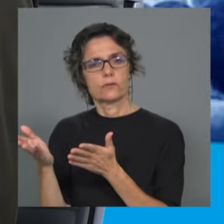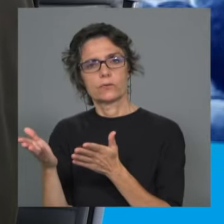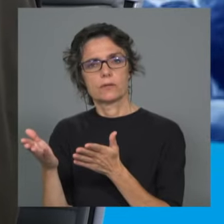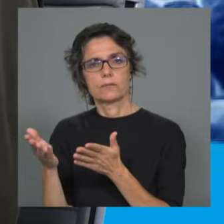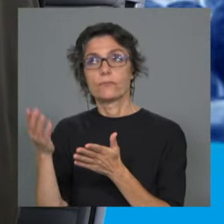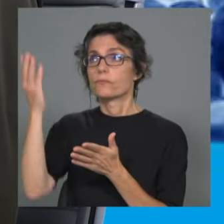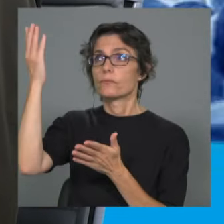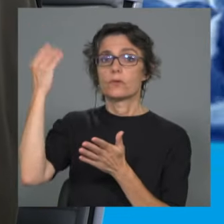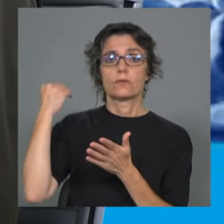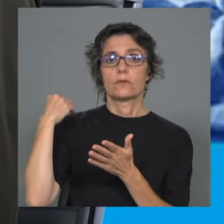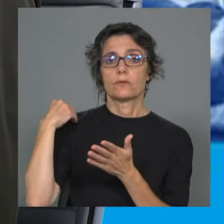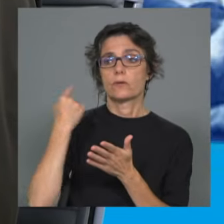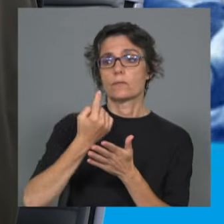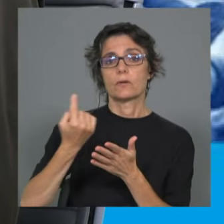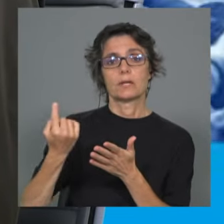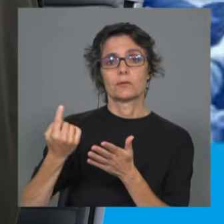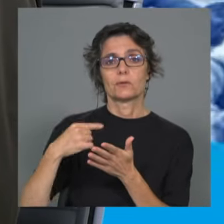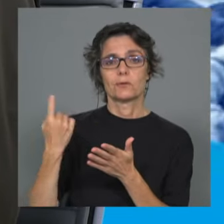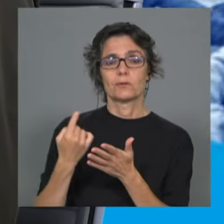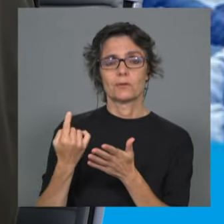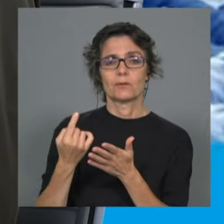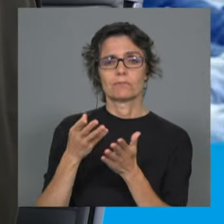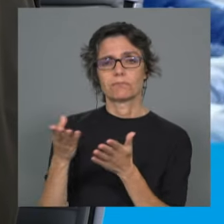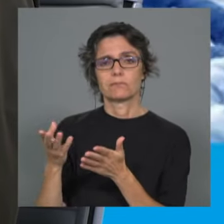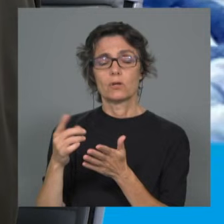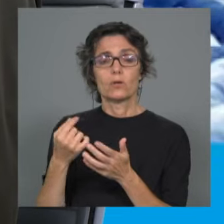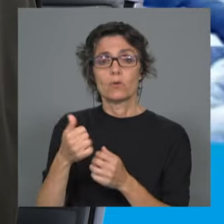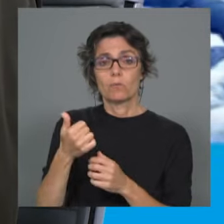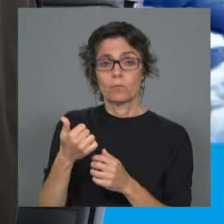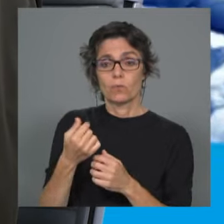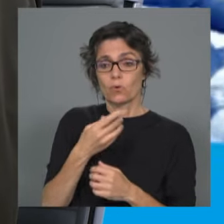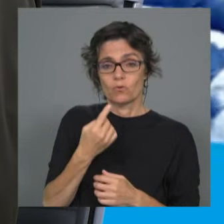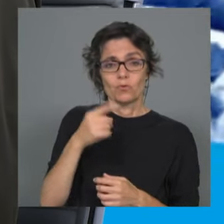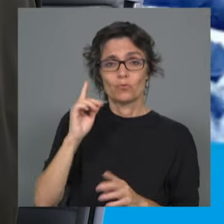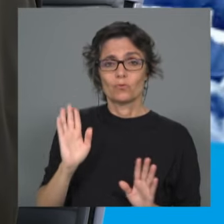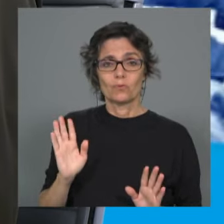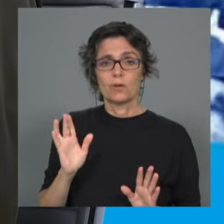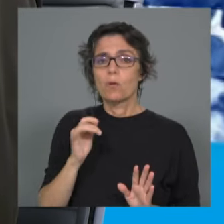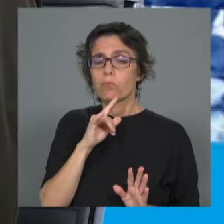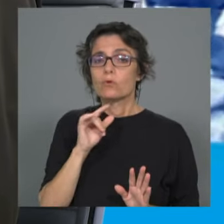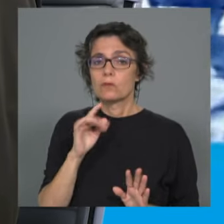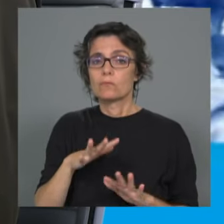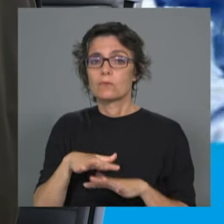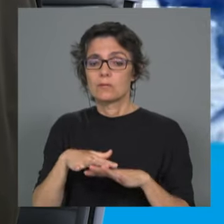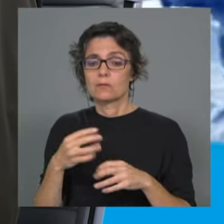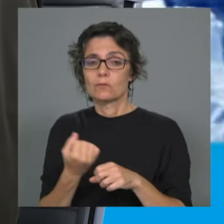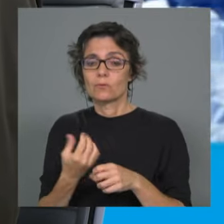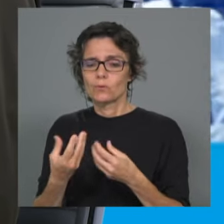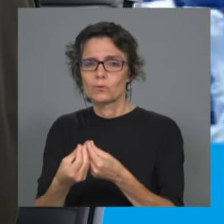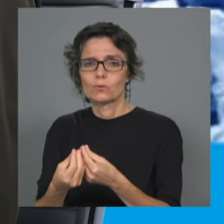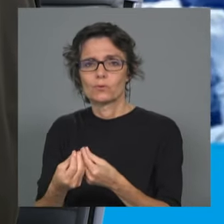sermos santos em conjunto. Ninguém é bom sozinho. E por isso, ser